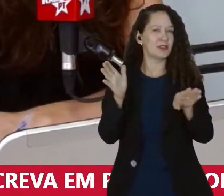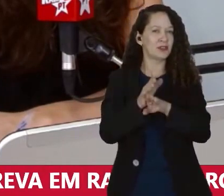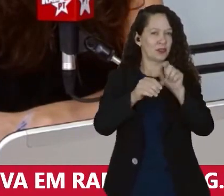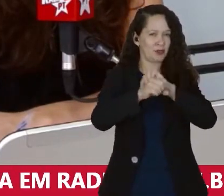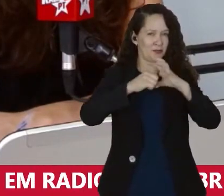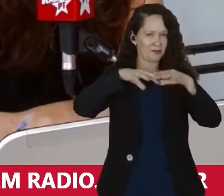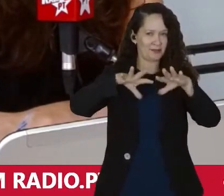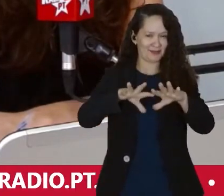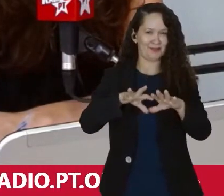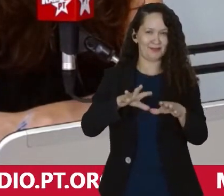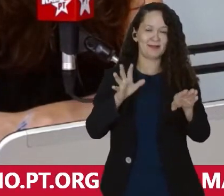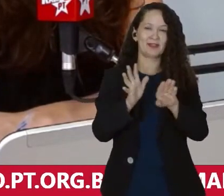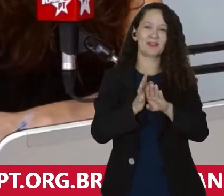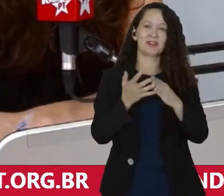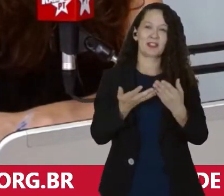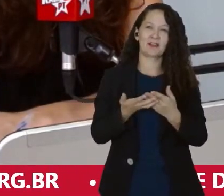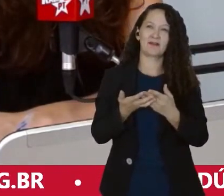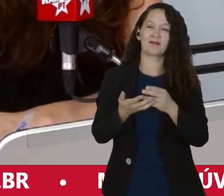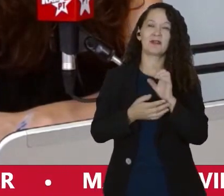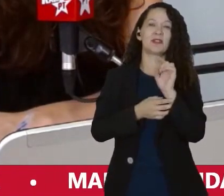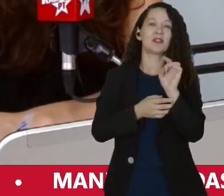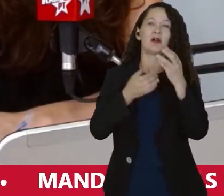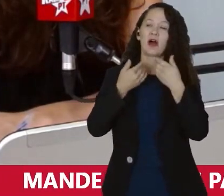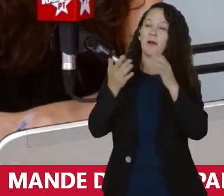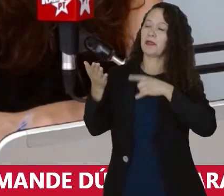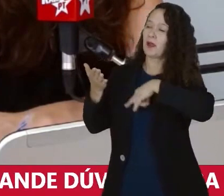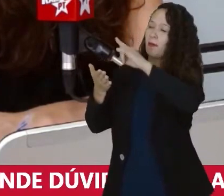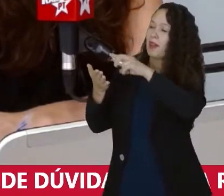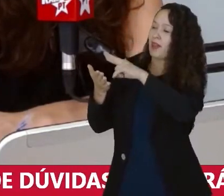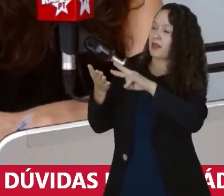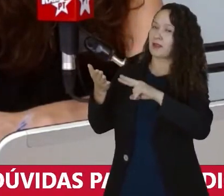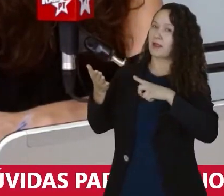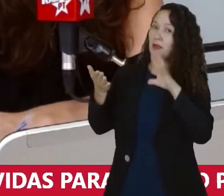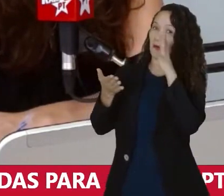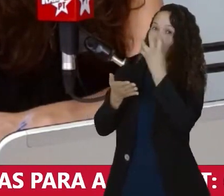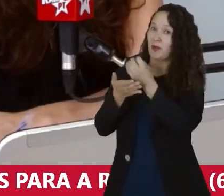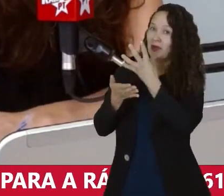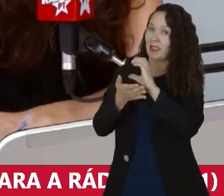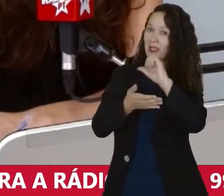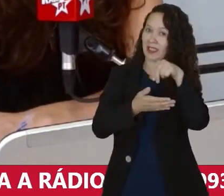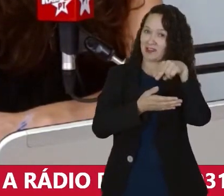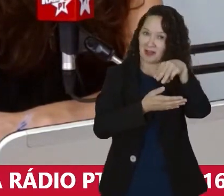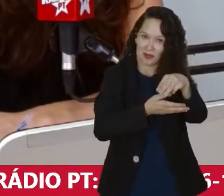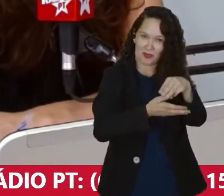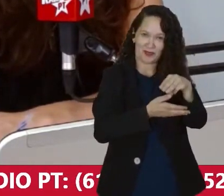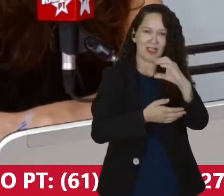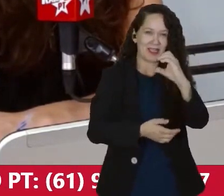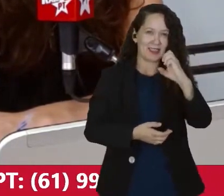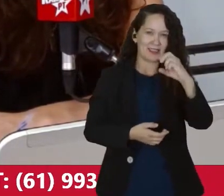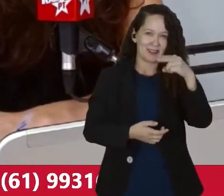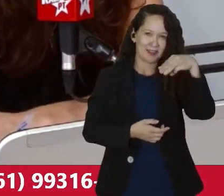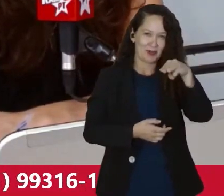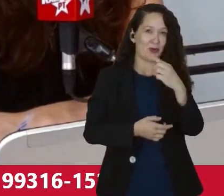pandemia, quando ia lá o Fábio Weingarten lá, eu abria meu arquivo e via o que é que eu salvei da SECOM nos últimos 6 meses, um